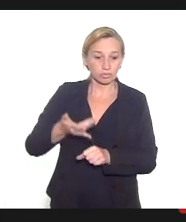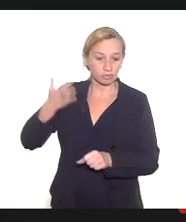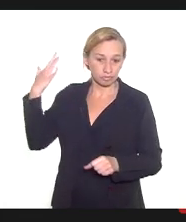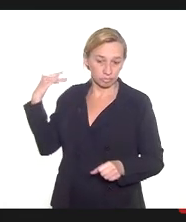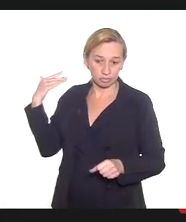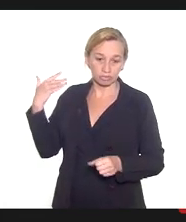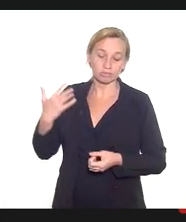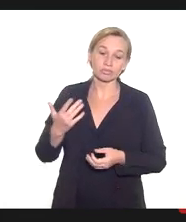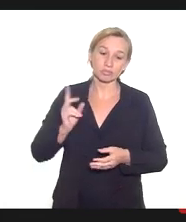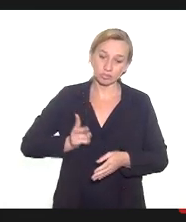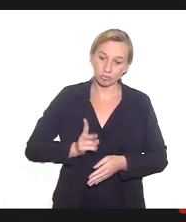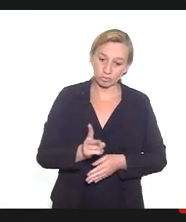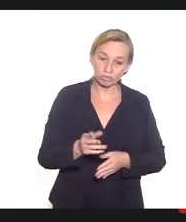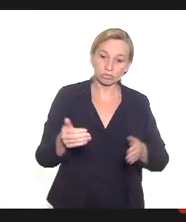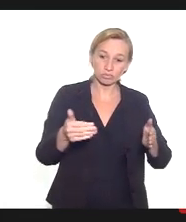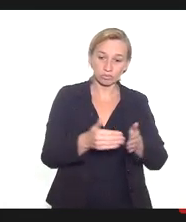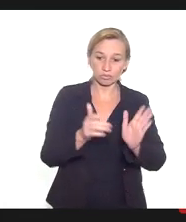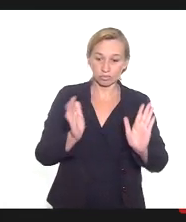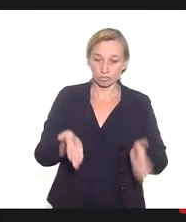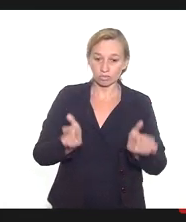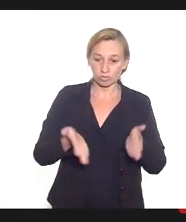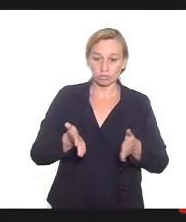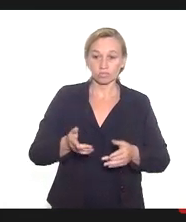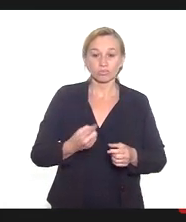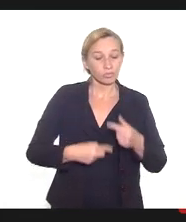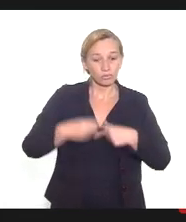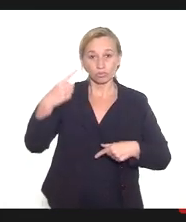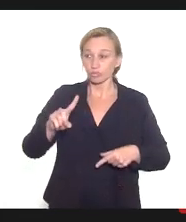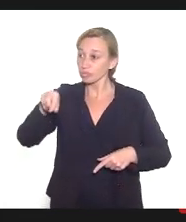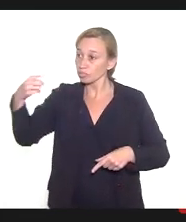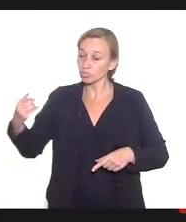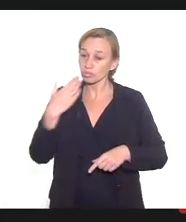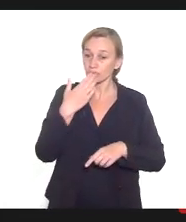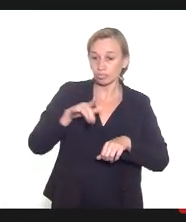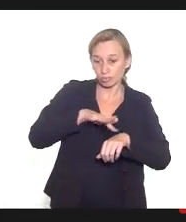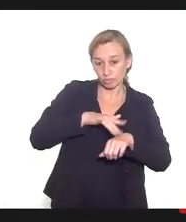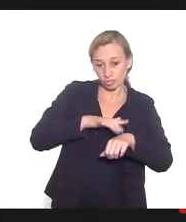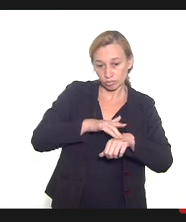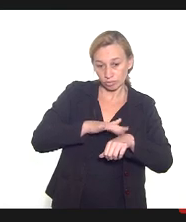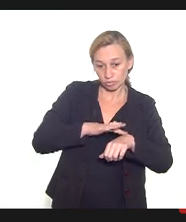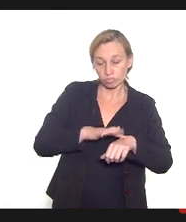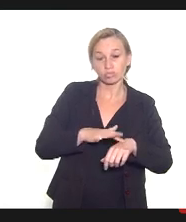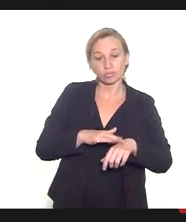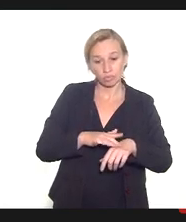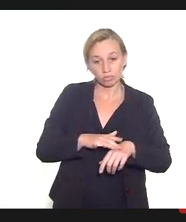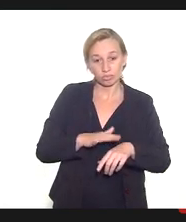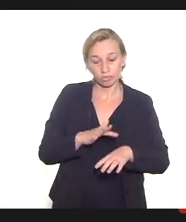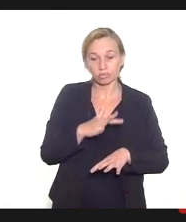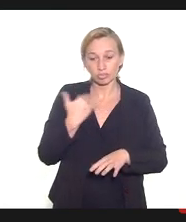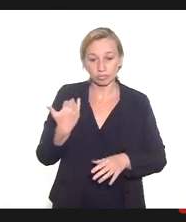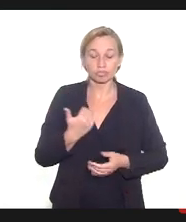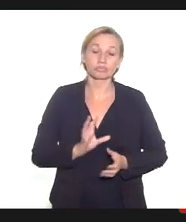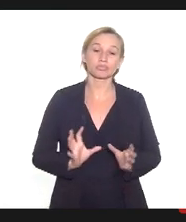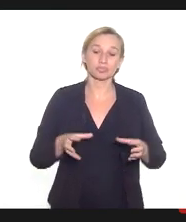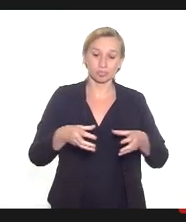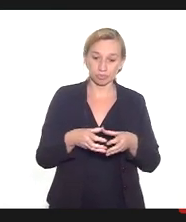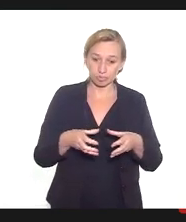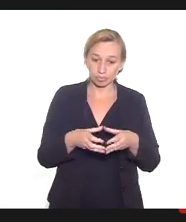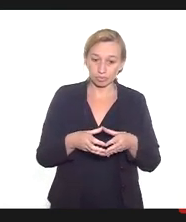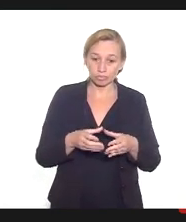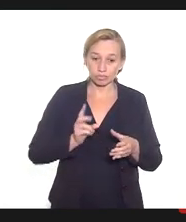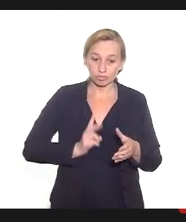e persiste sendo supera várias outras causas de mortalidade materna em conjunto